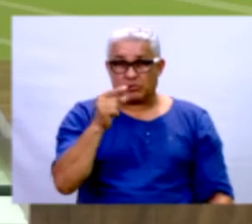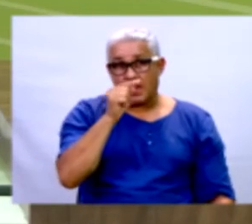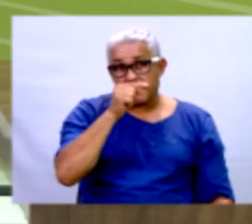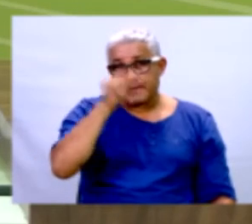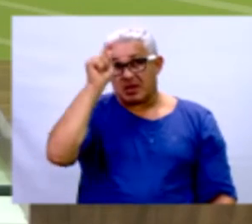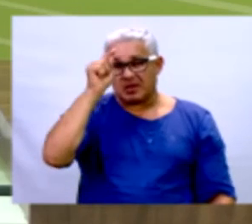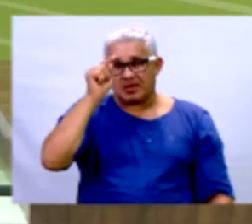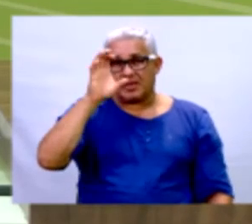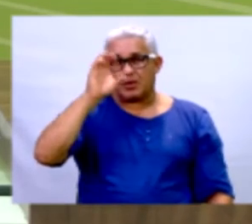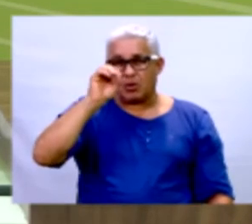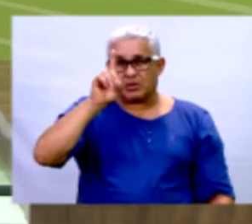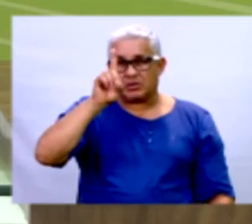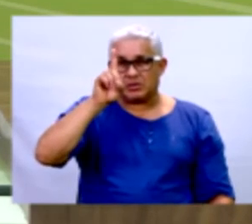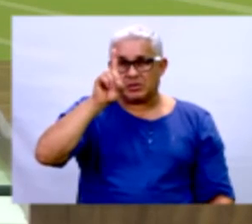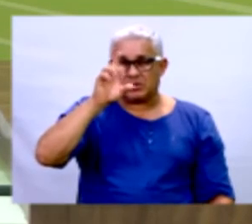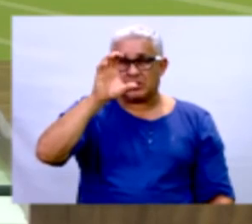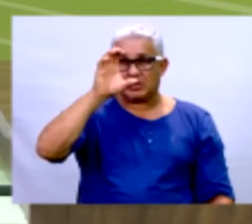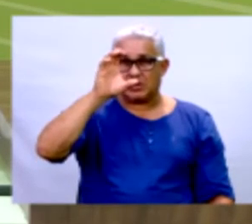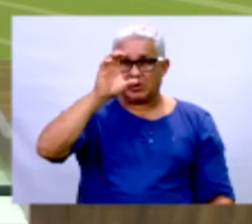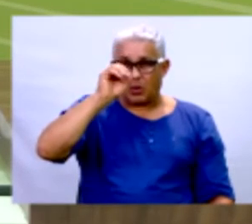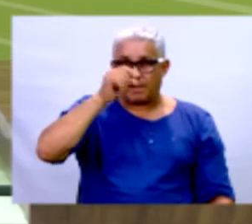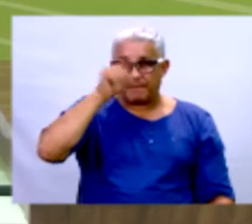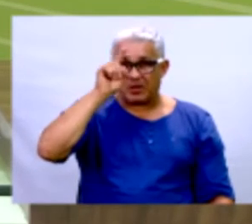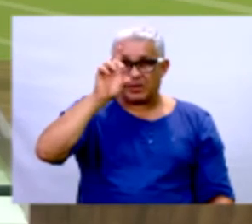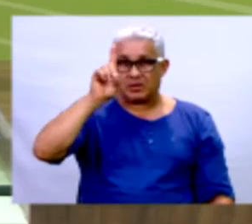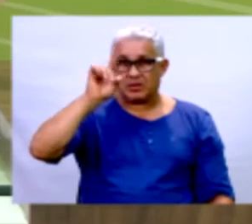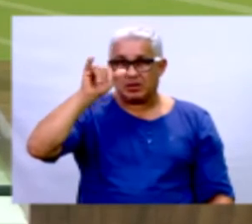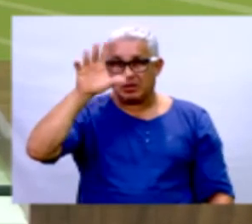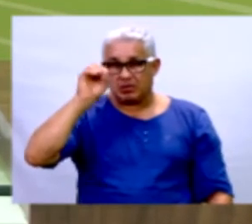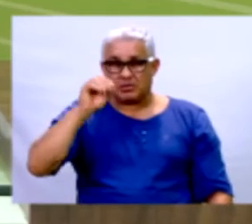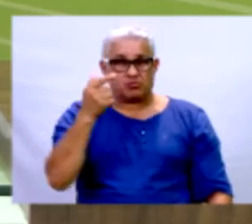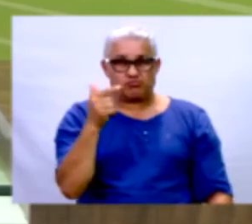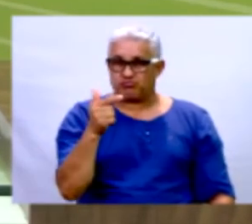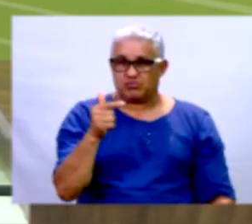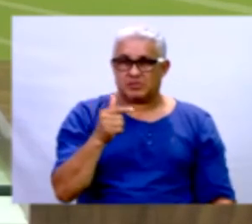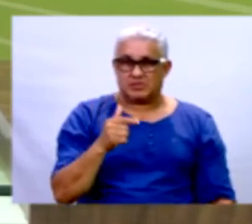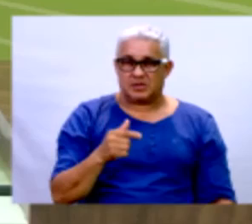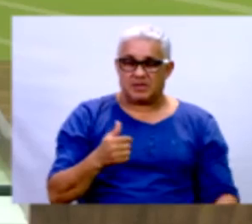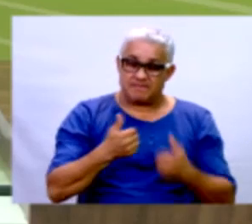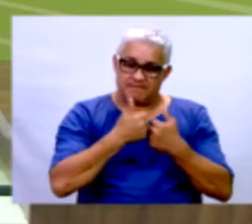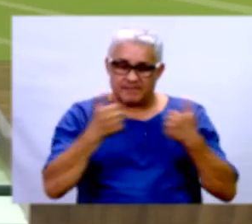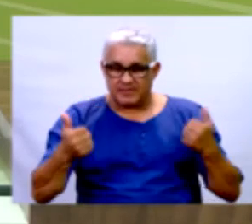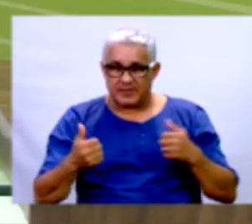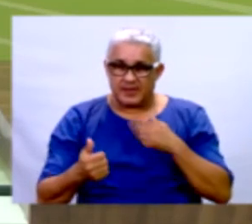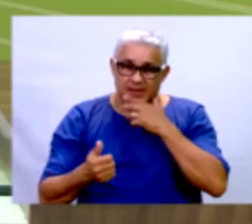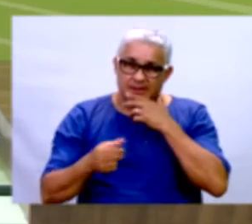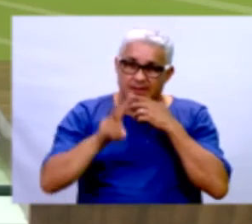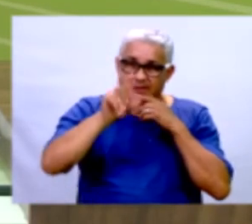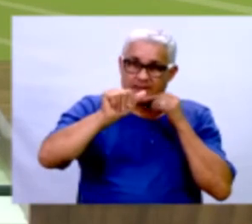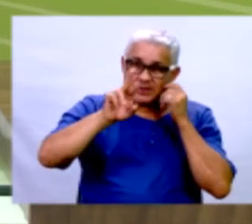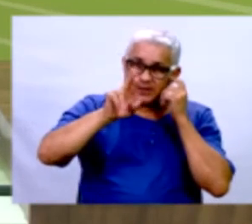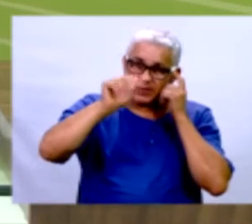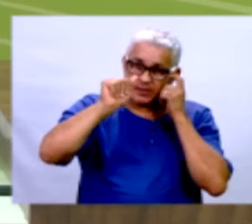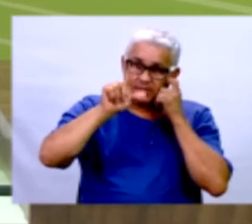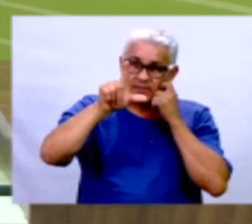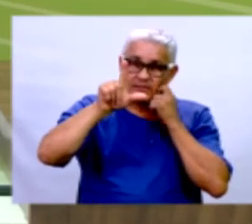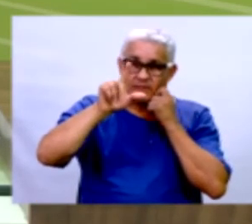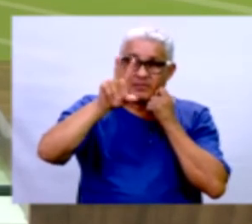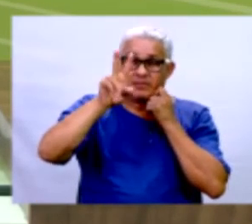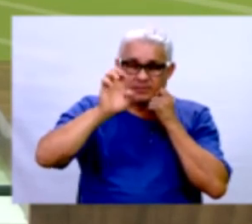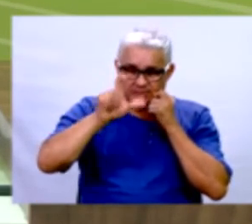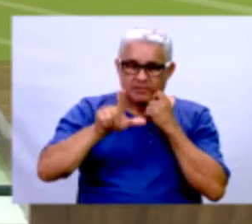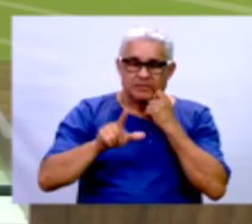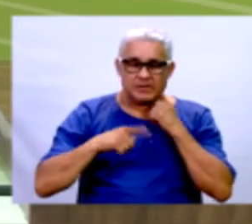justamente para que a gente assimile isso a aproximar a questão de variáveis. Tenta entender dessa forma,